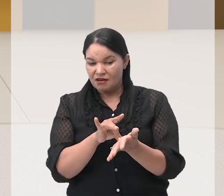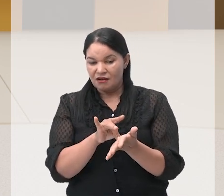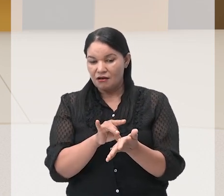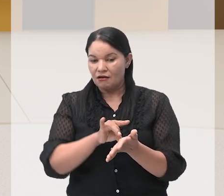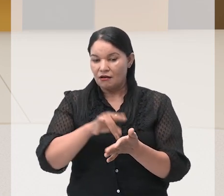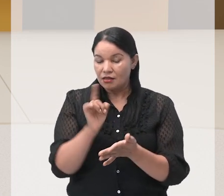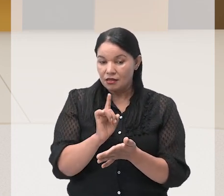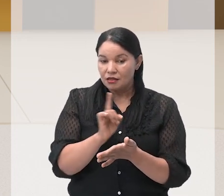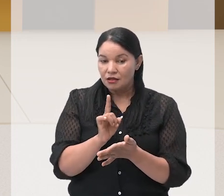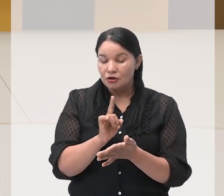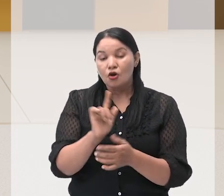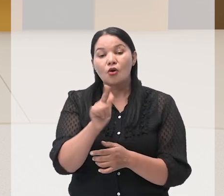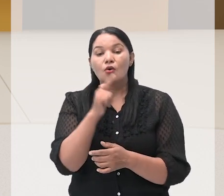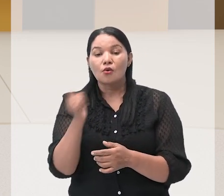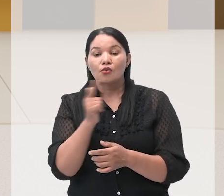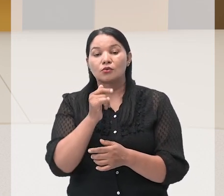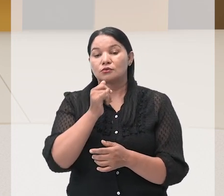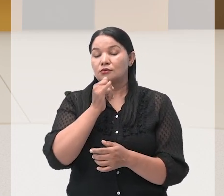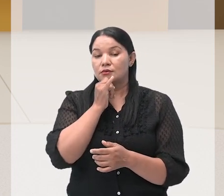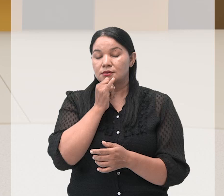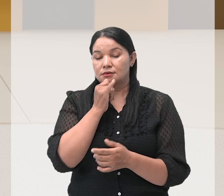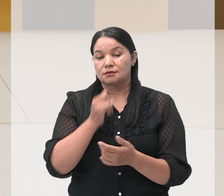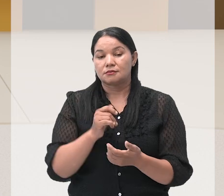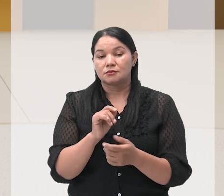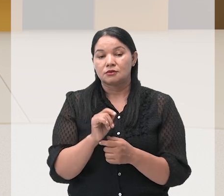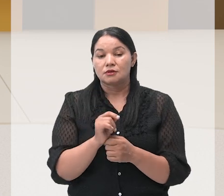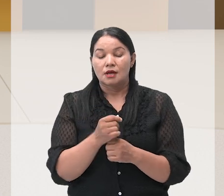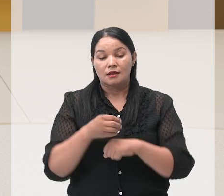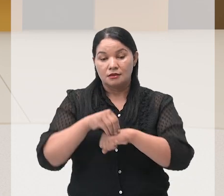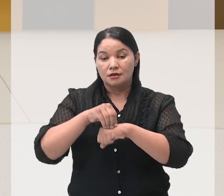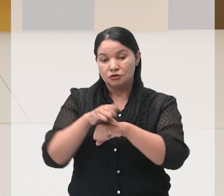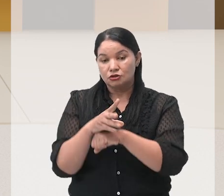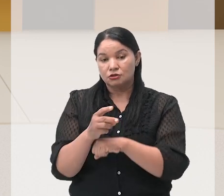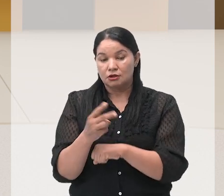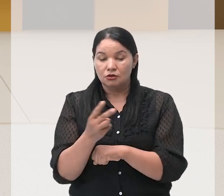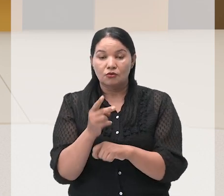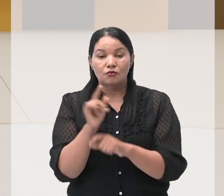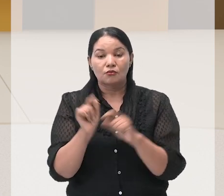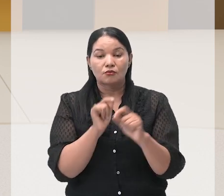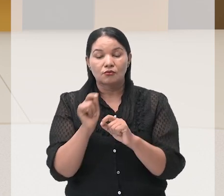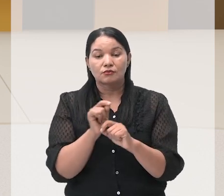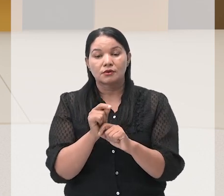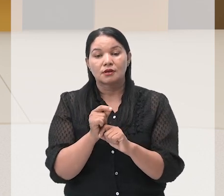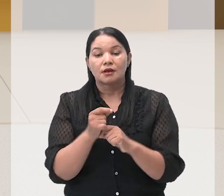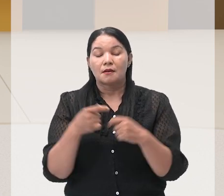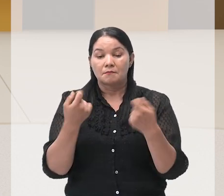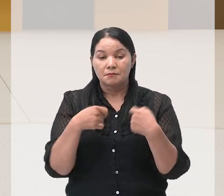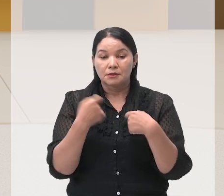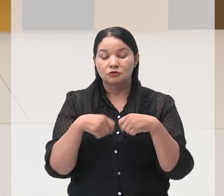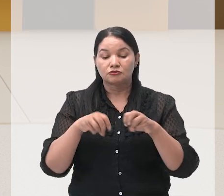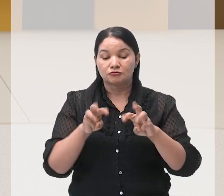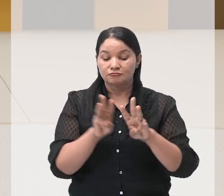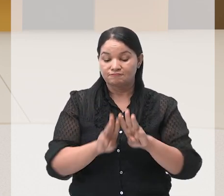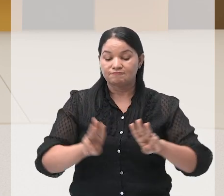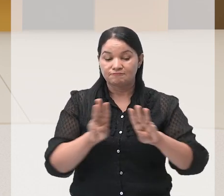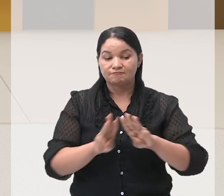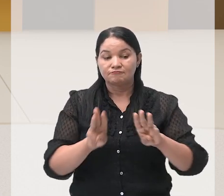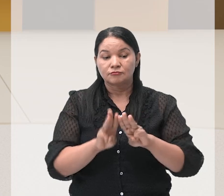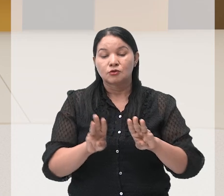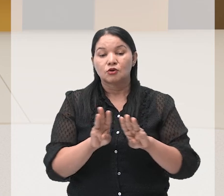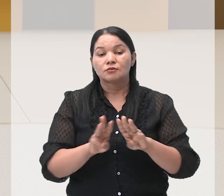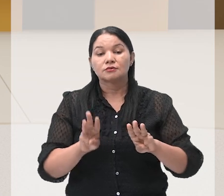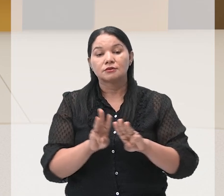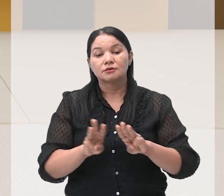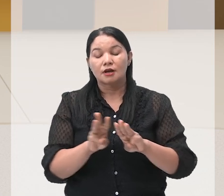a fonte da notícia. Você recebeu aquele título, você já vai olhar com olhar crítico, tentar